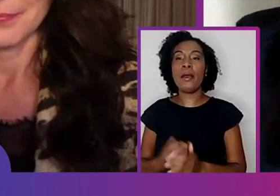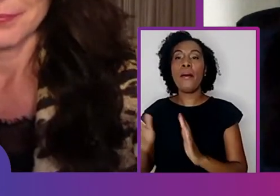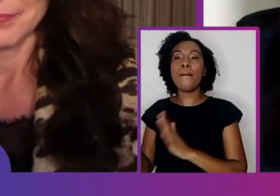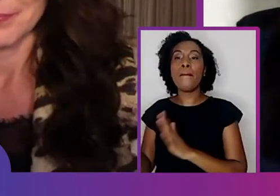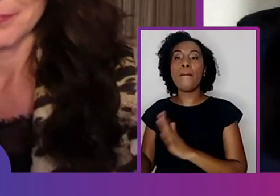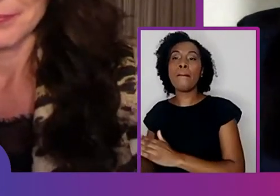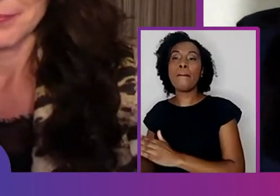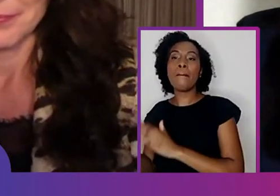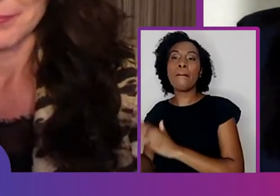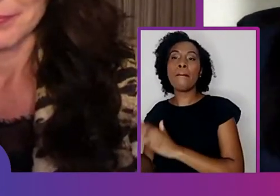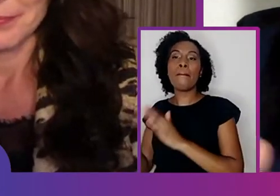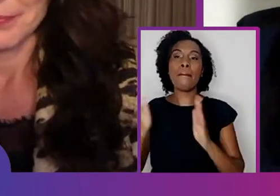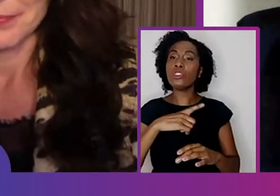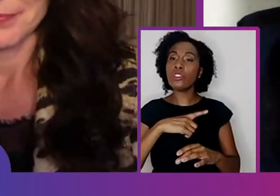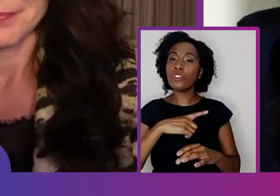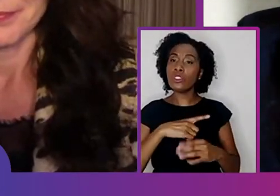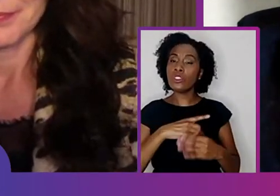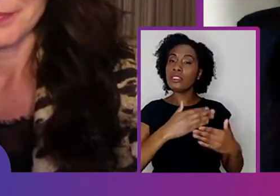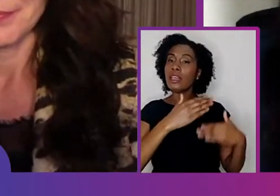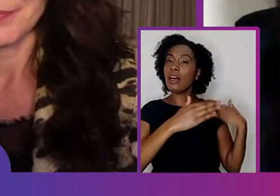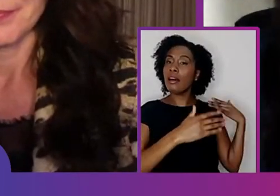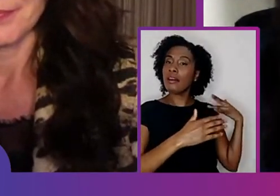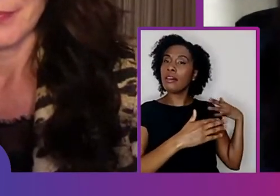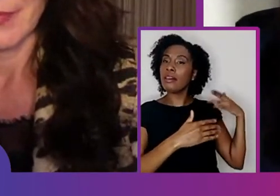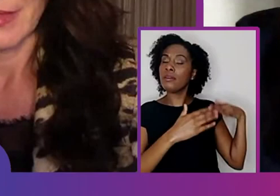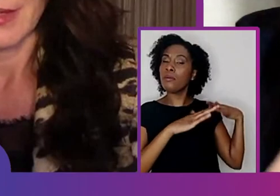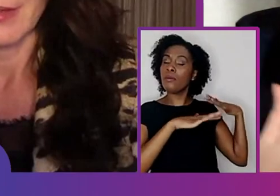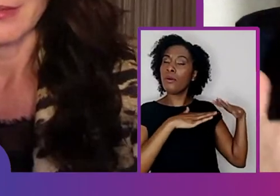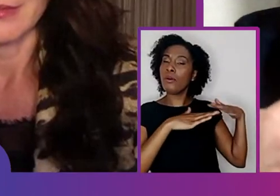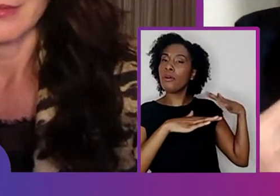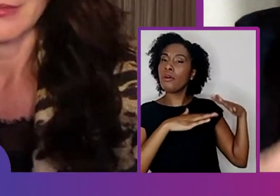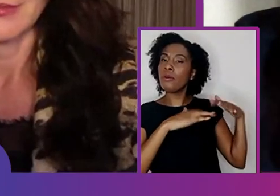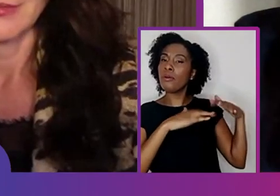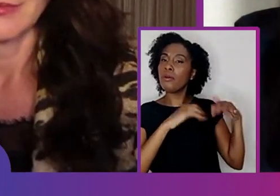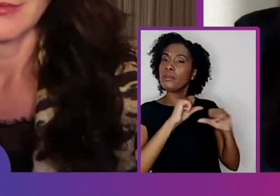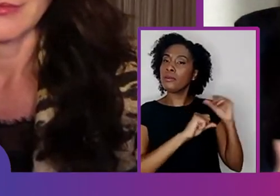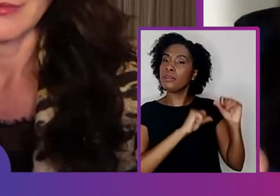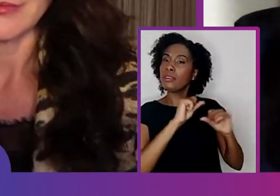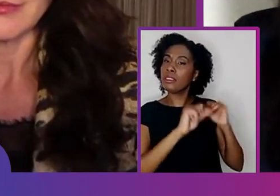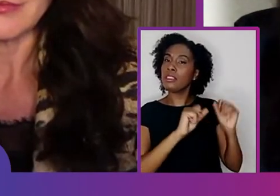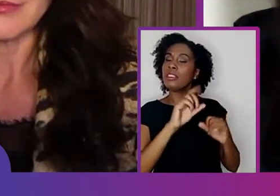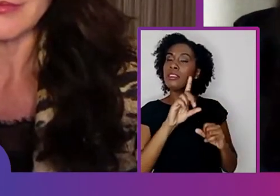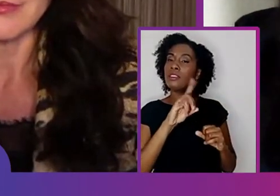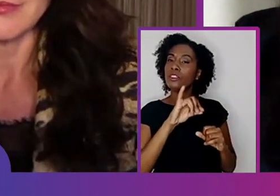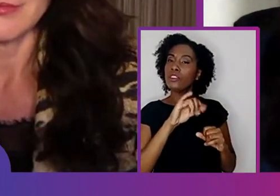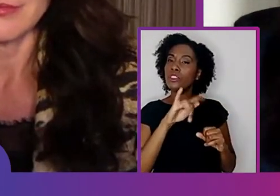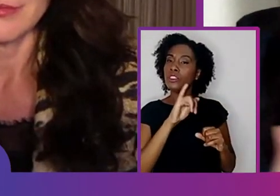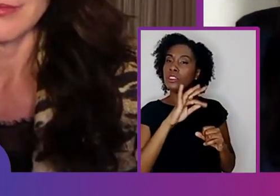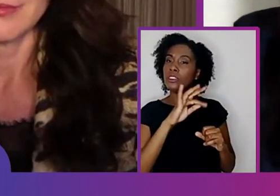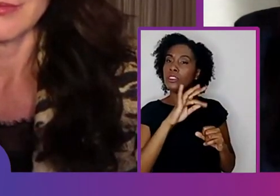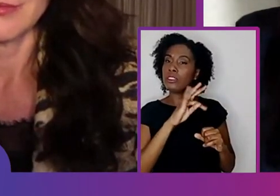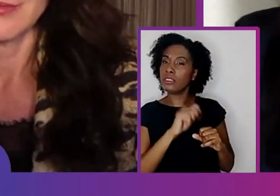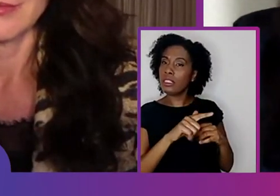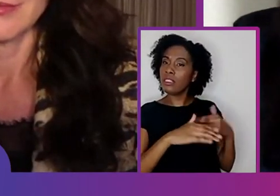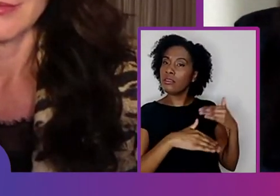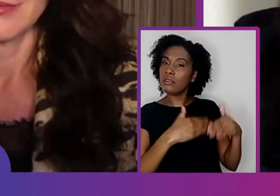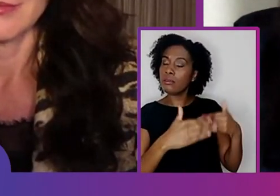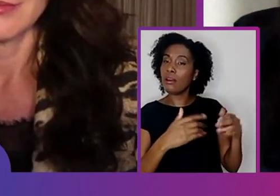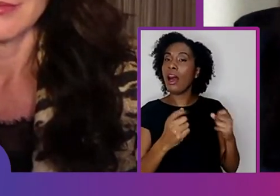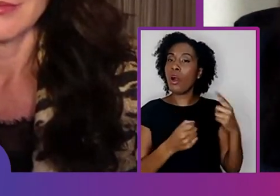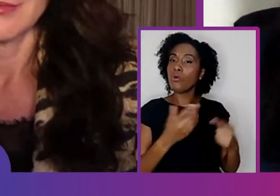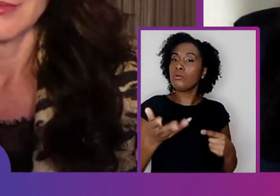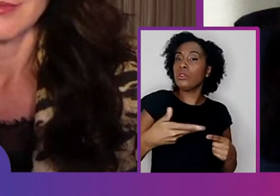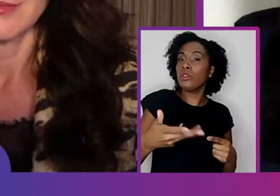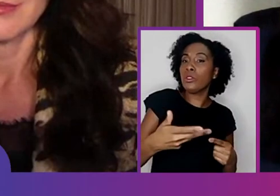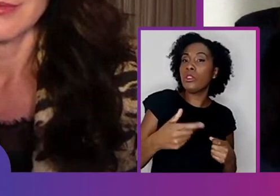transformação digital acontecendo em todas as organizações que vinha a diferentes velocidades. Quem estava imprimindo a velocidade a